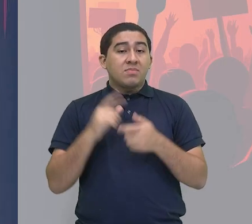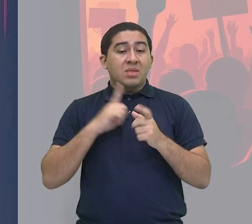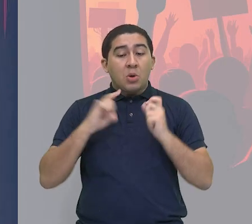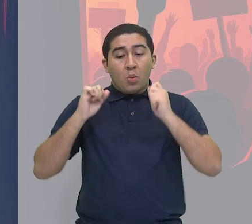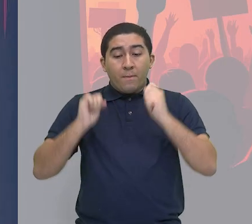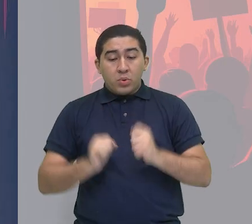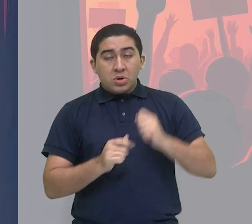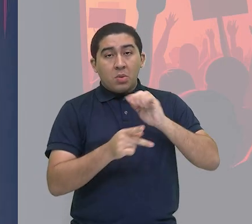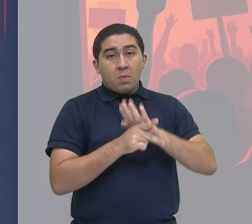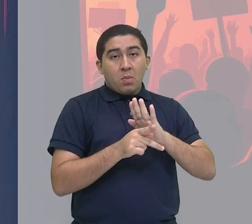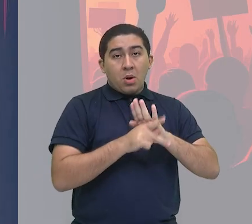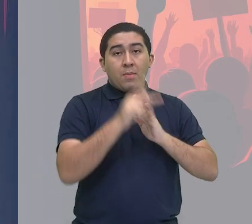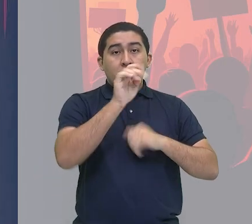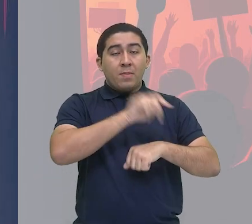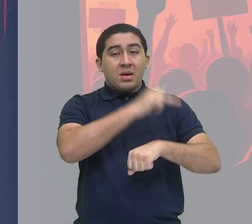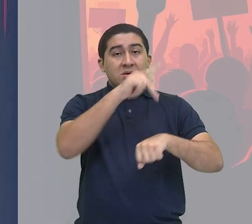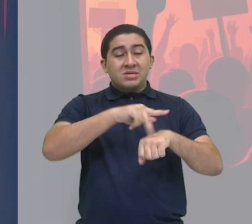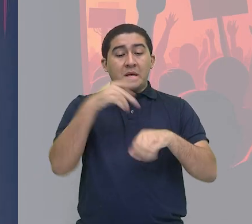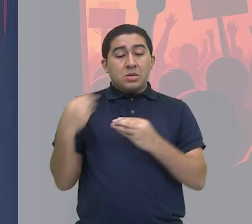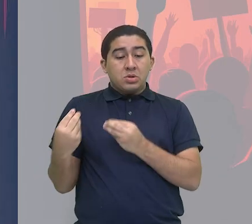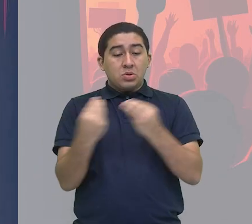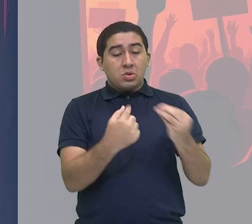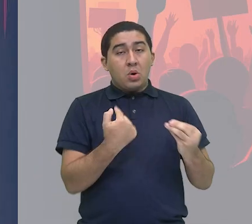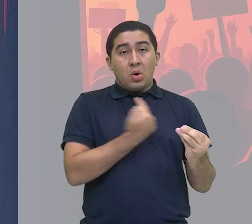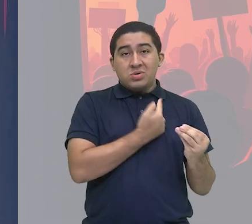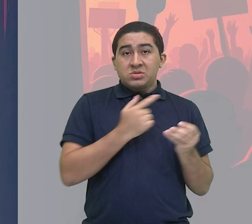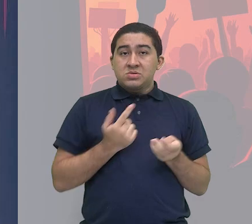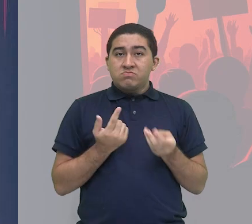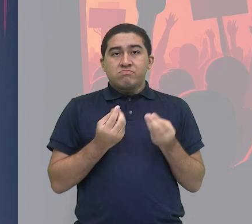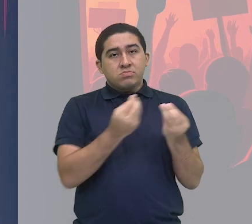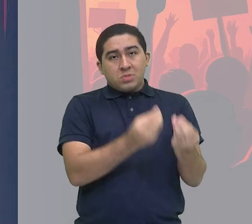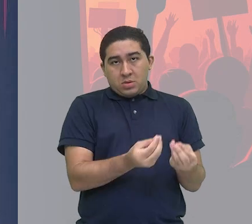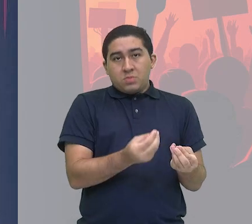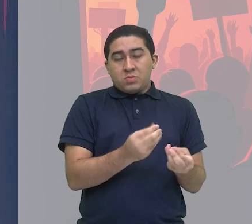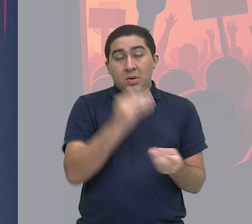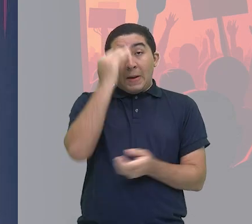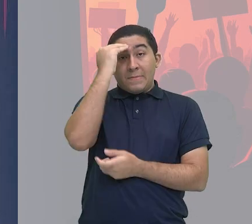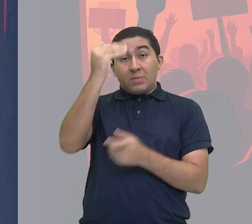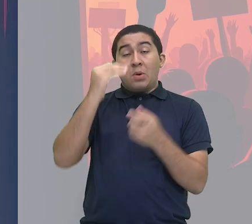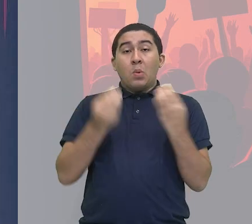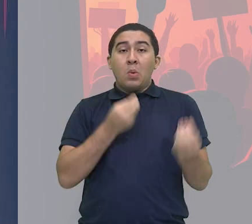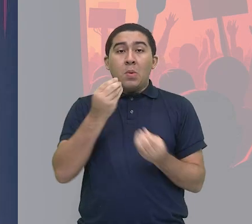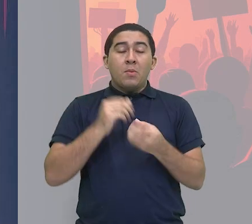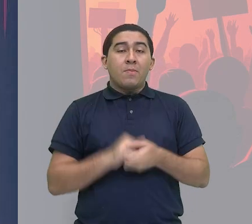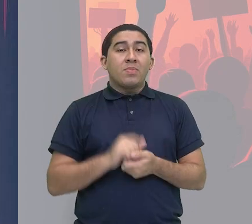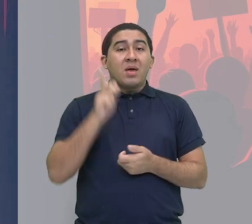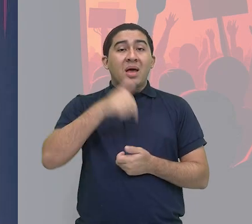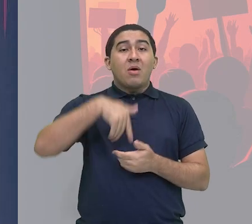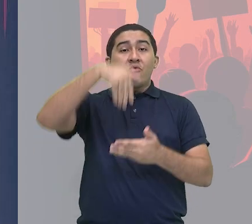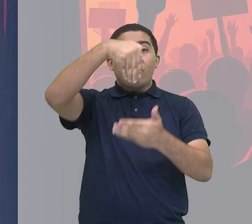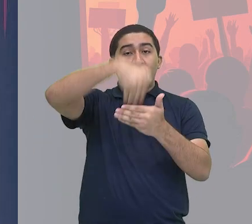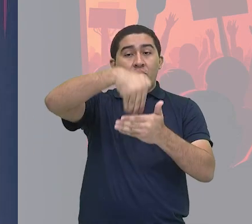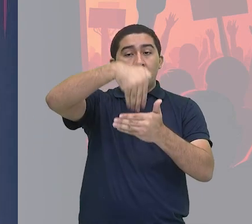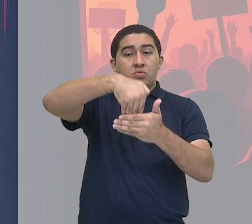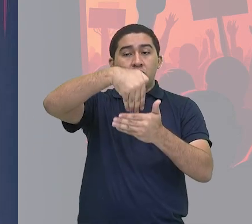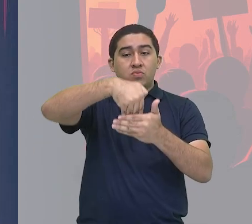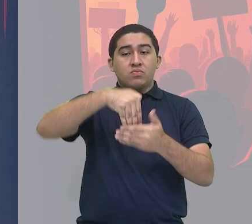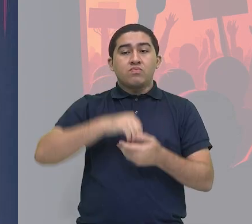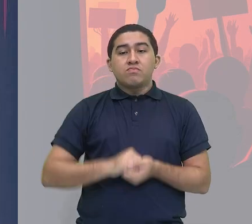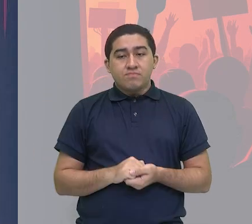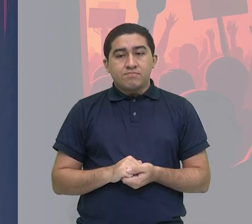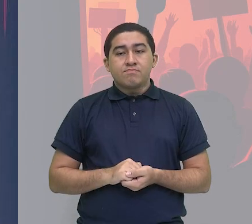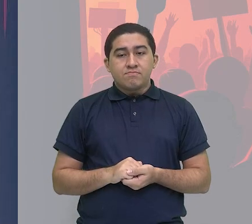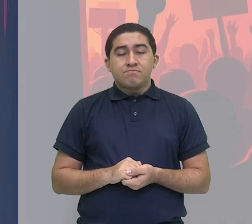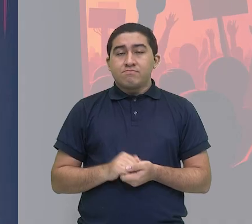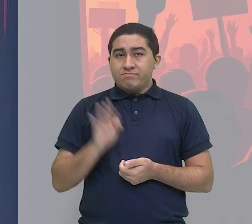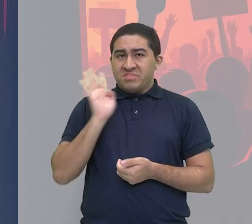que interessante. Isso acontece principalmente por meio do voto. Olha